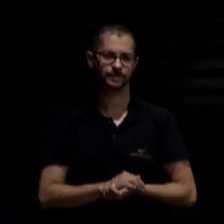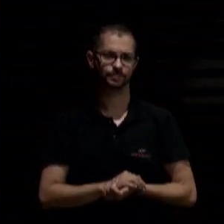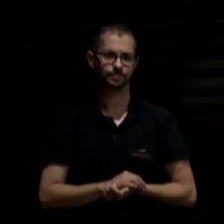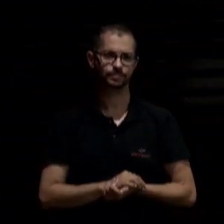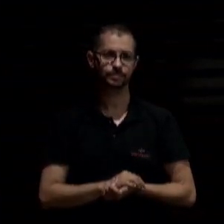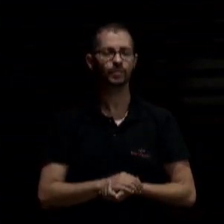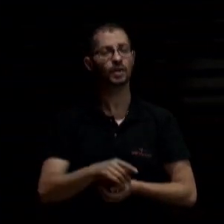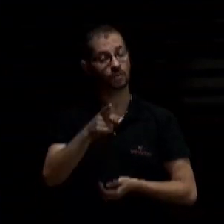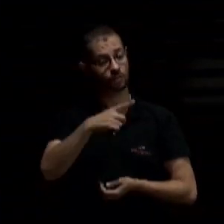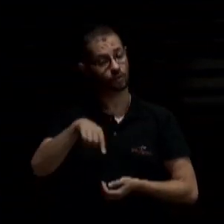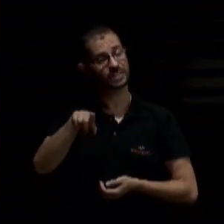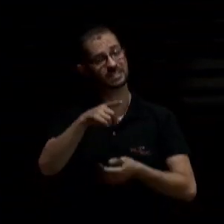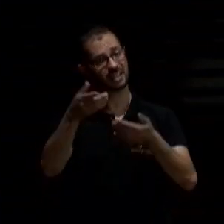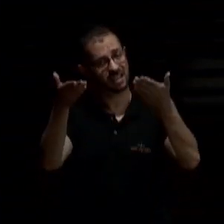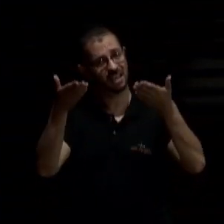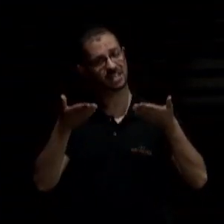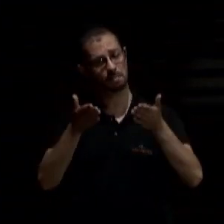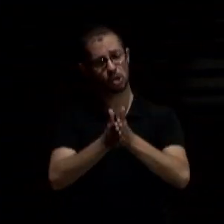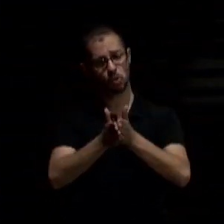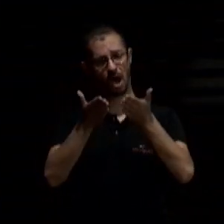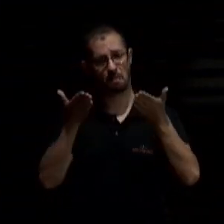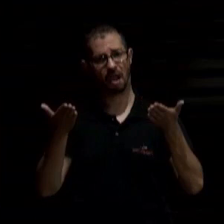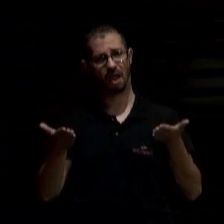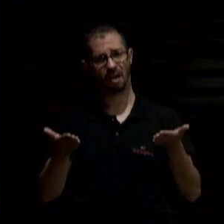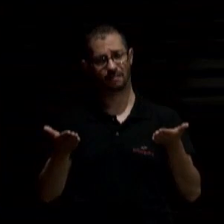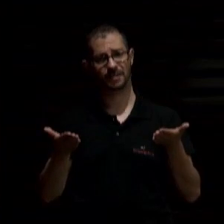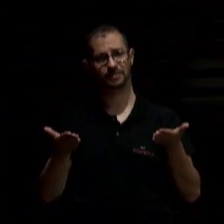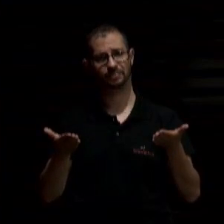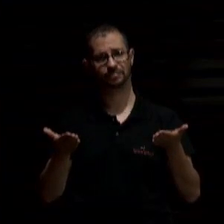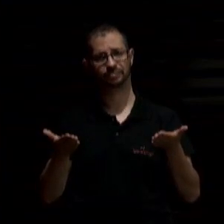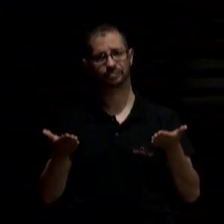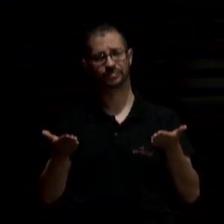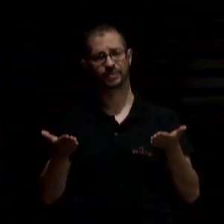tendo vocês recebido a palavra que de nós,